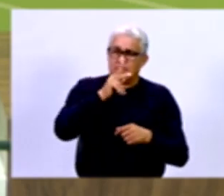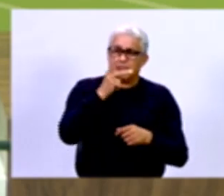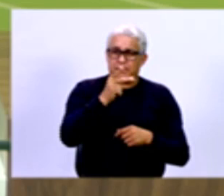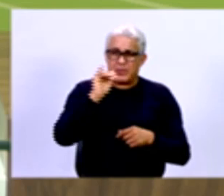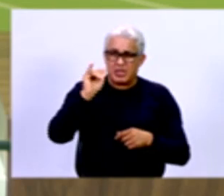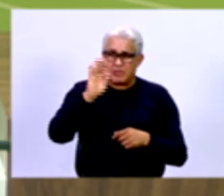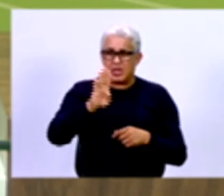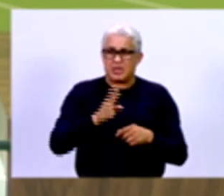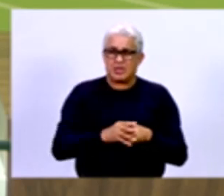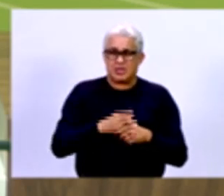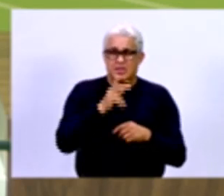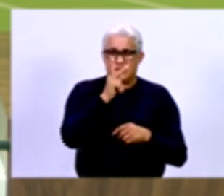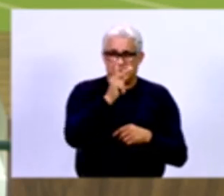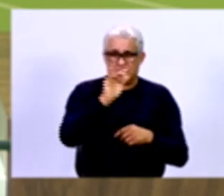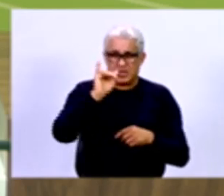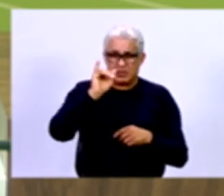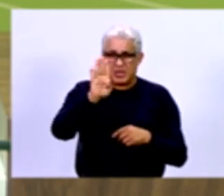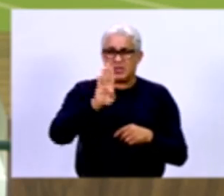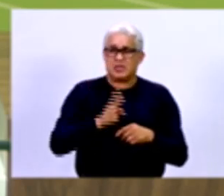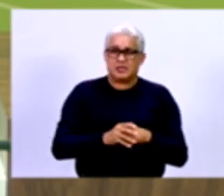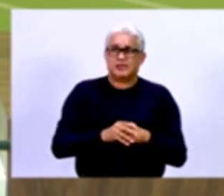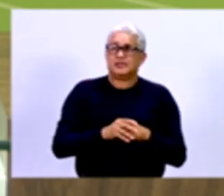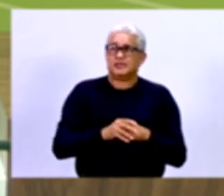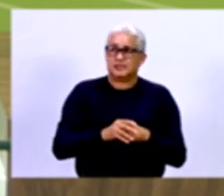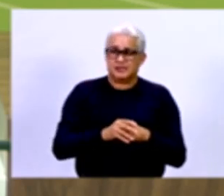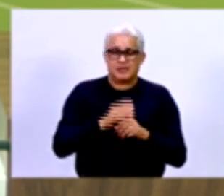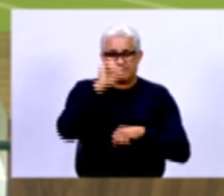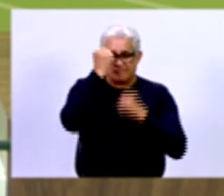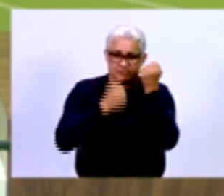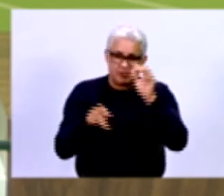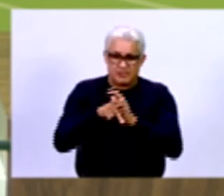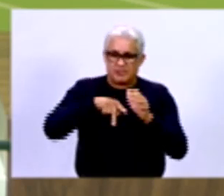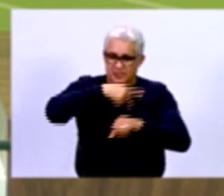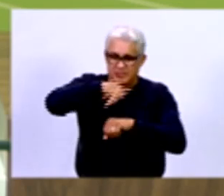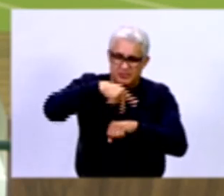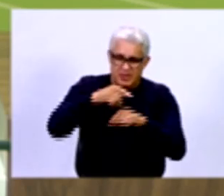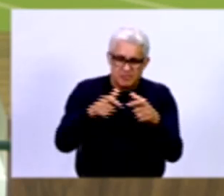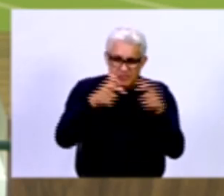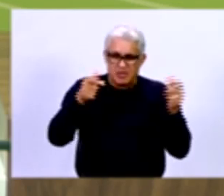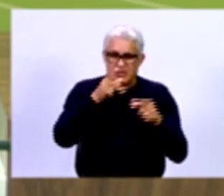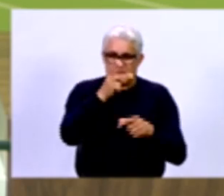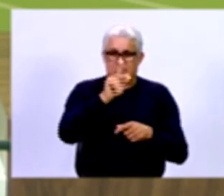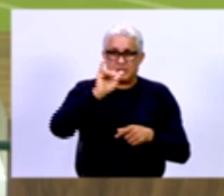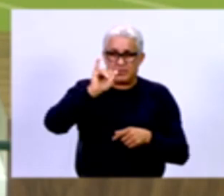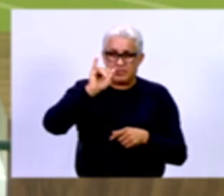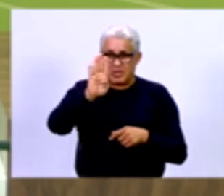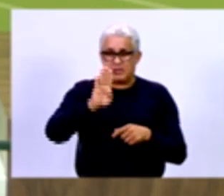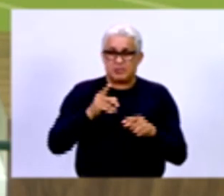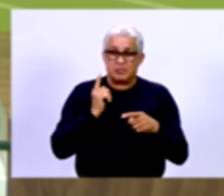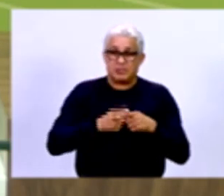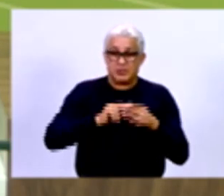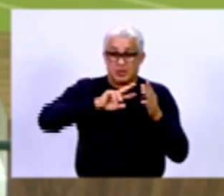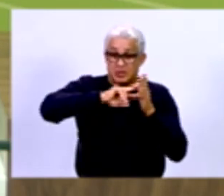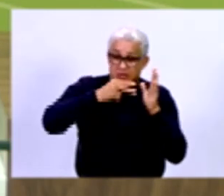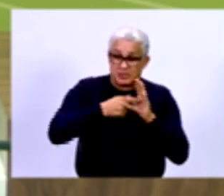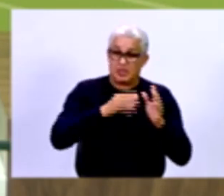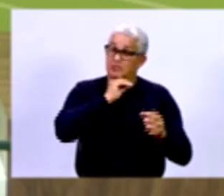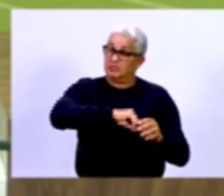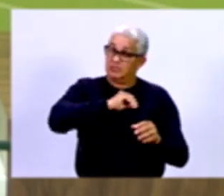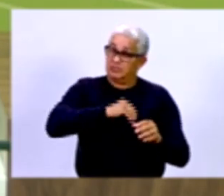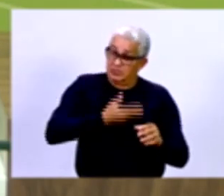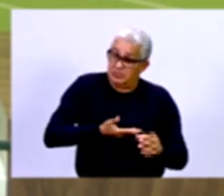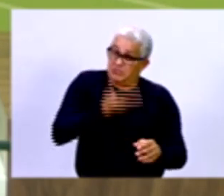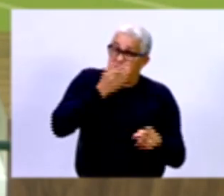economia, expandir a produção econômica, aumentar o PIB, porque significa também aumentar a renda, aumentar a nossa